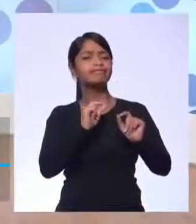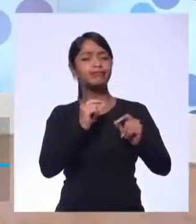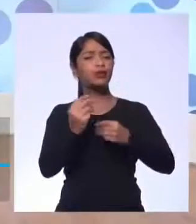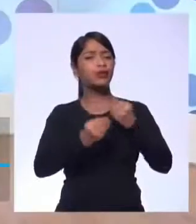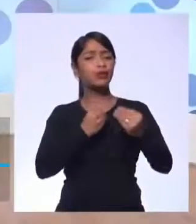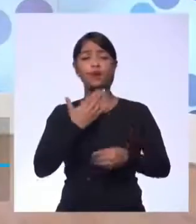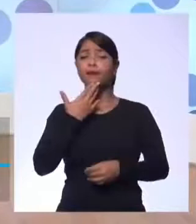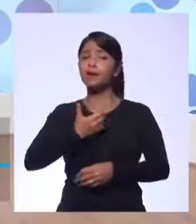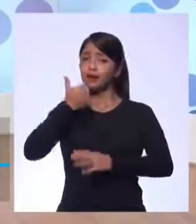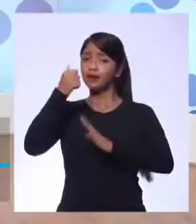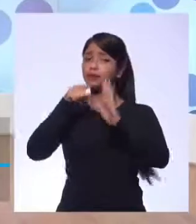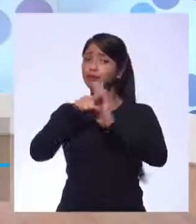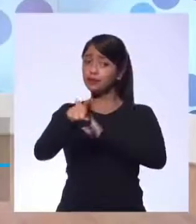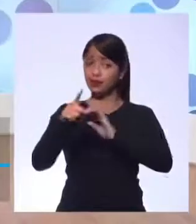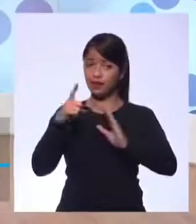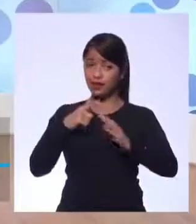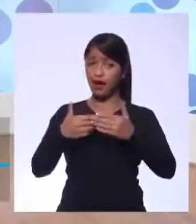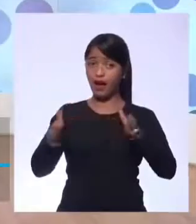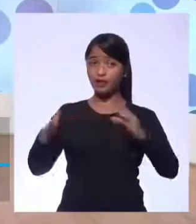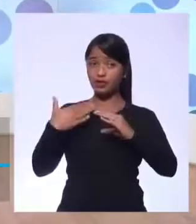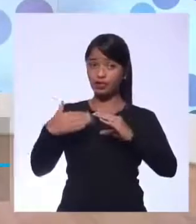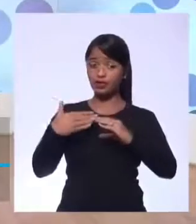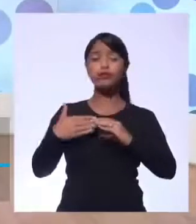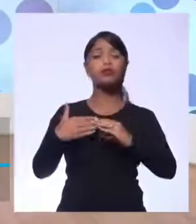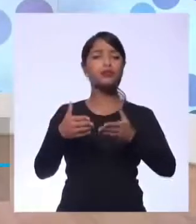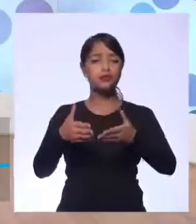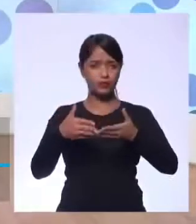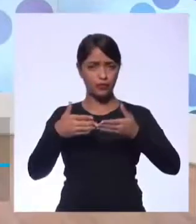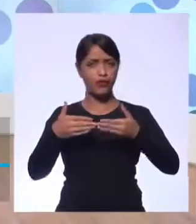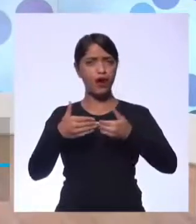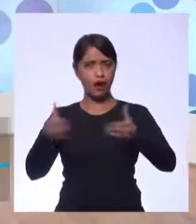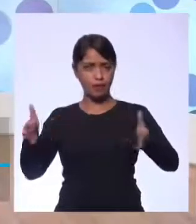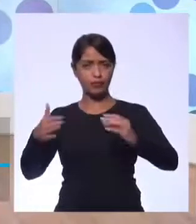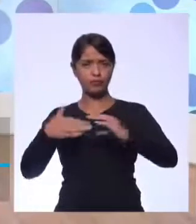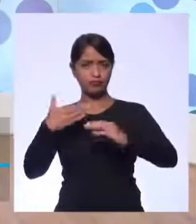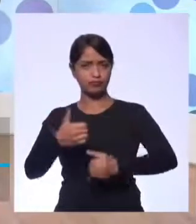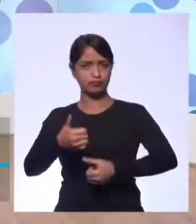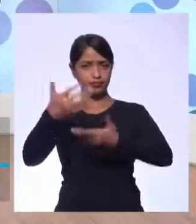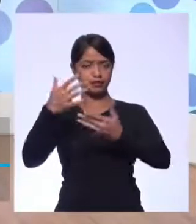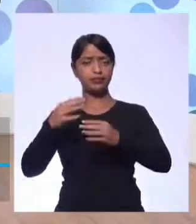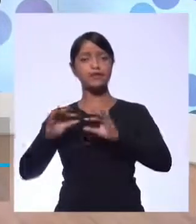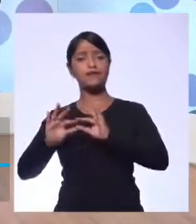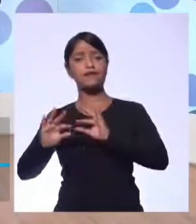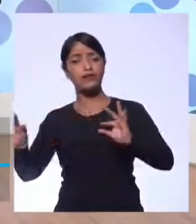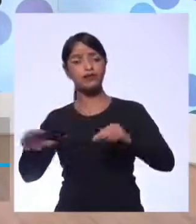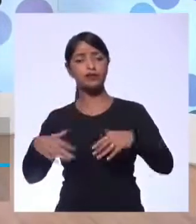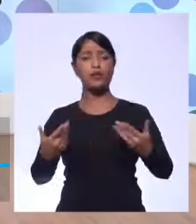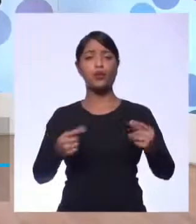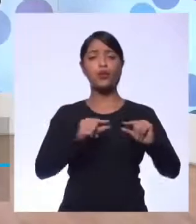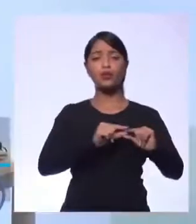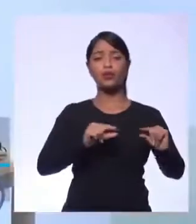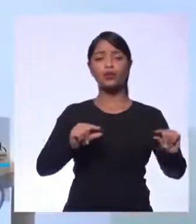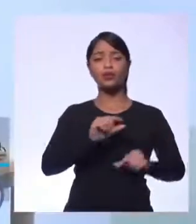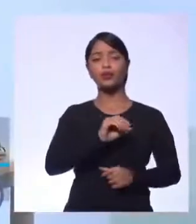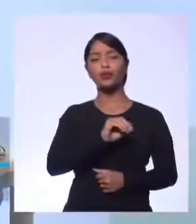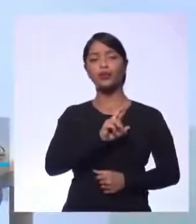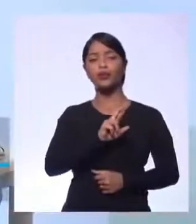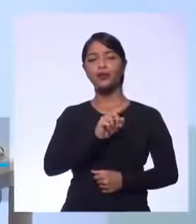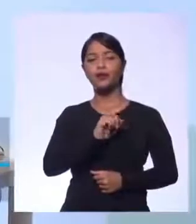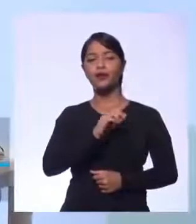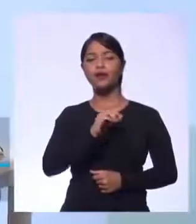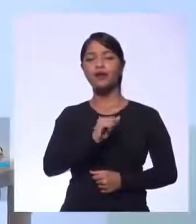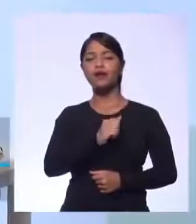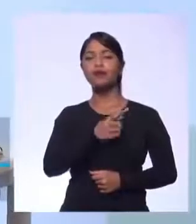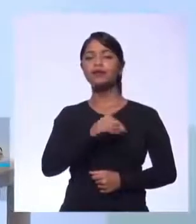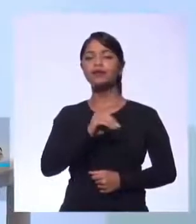você não acha? O chat está aberto? Abre o chat aí. Então, gente, o que seria aí frase e oração? O que diferencia? Já perguntamos isso antes. Bora lá.